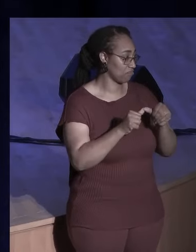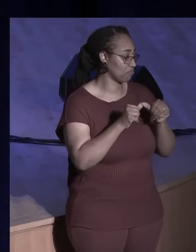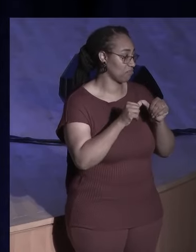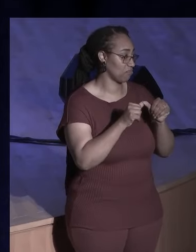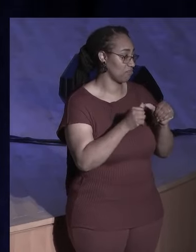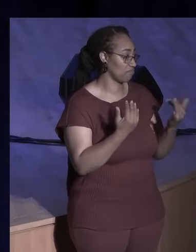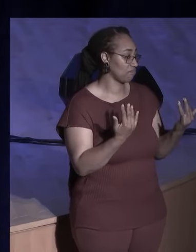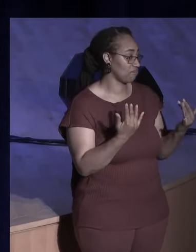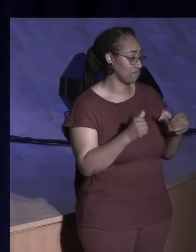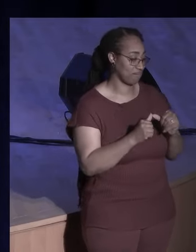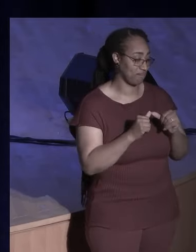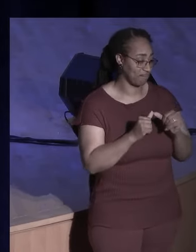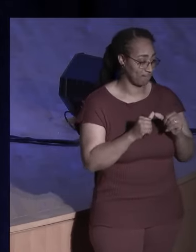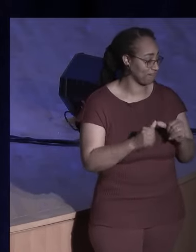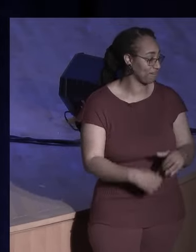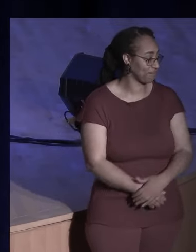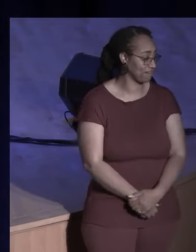mele.